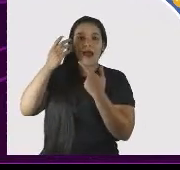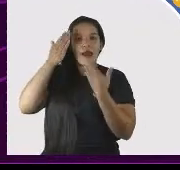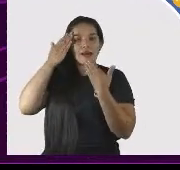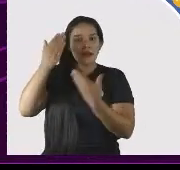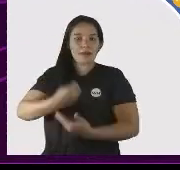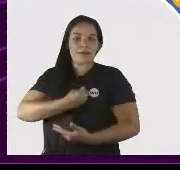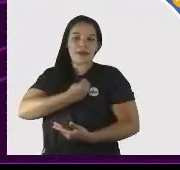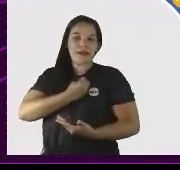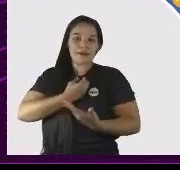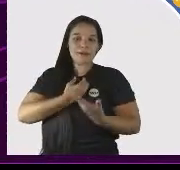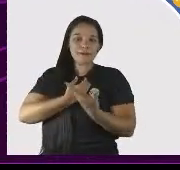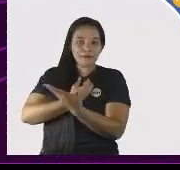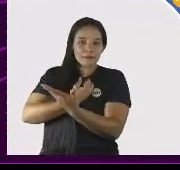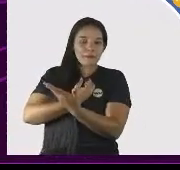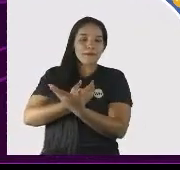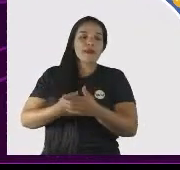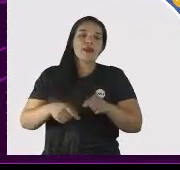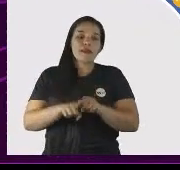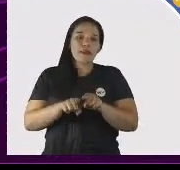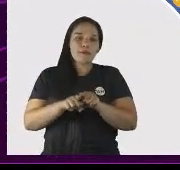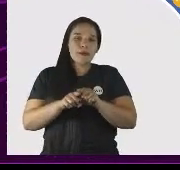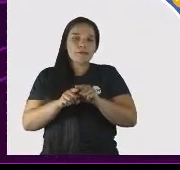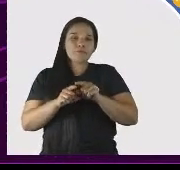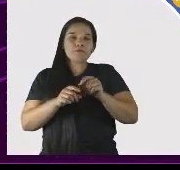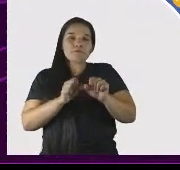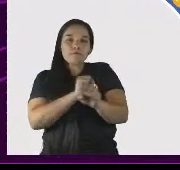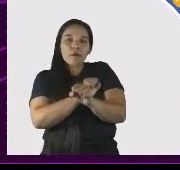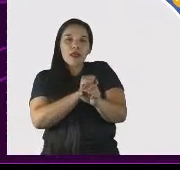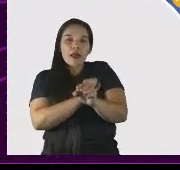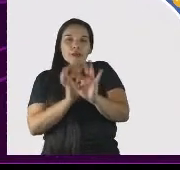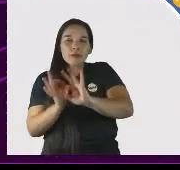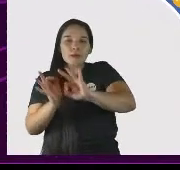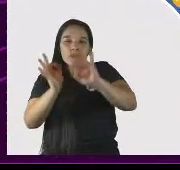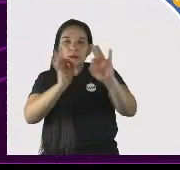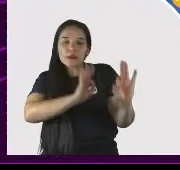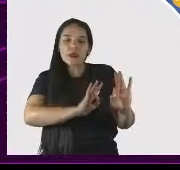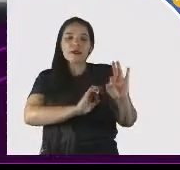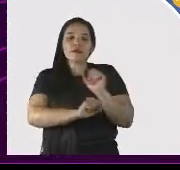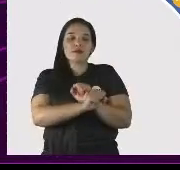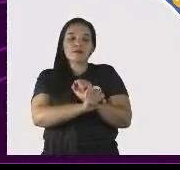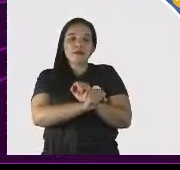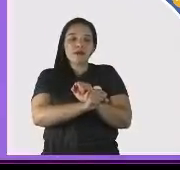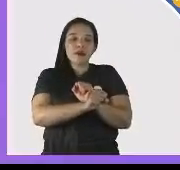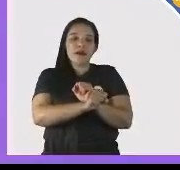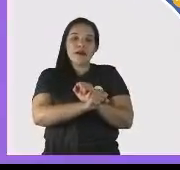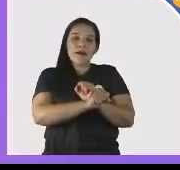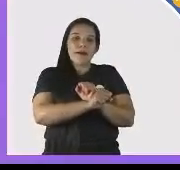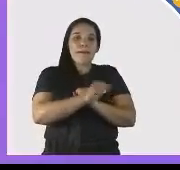de vocês e para quem ainda está nos assistindo aguenta só mais um segundinho hospital ver um recado a nossa se ou a Paula Braga